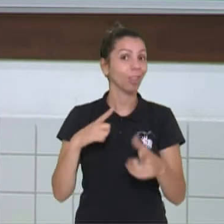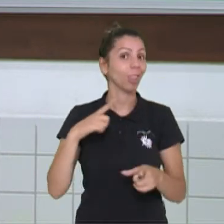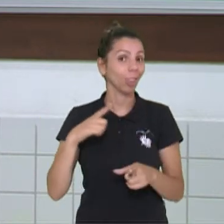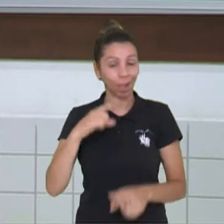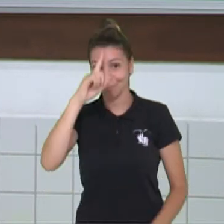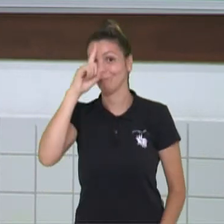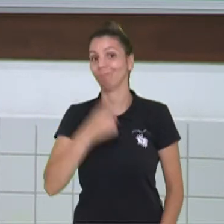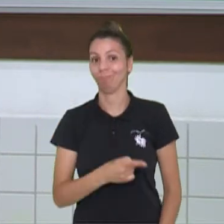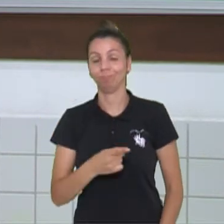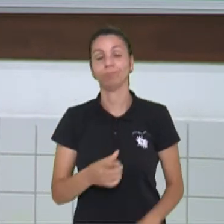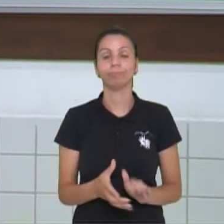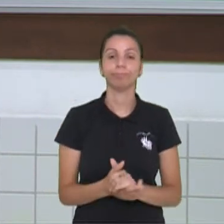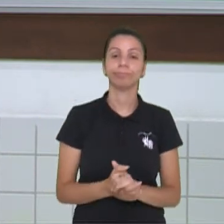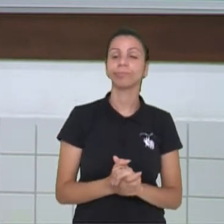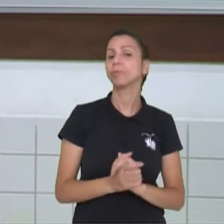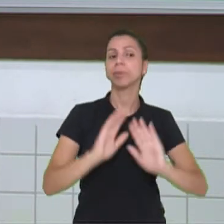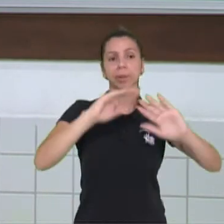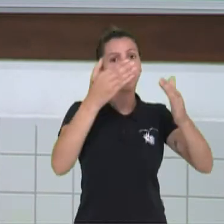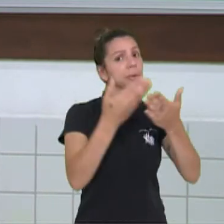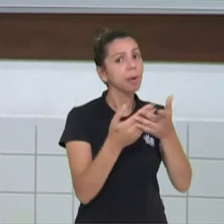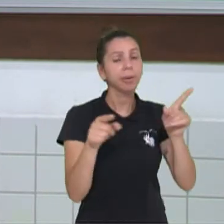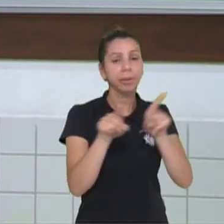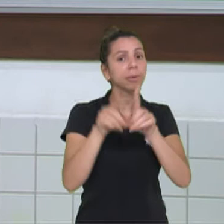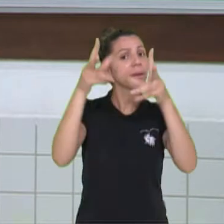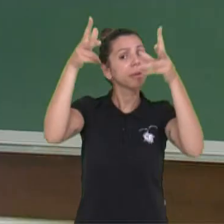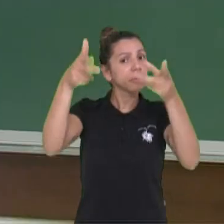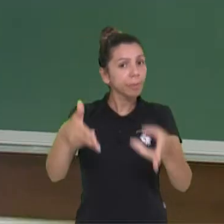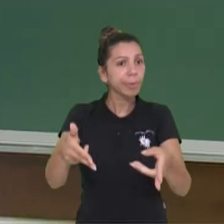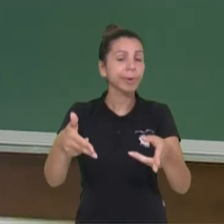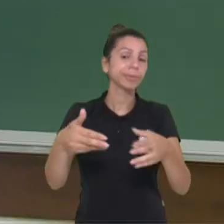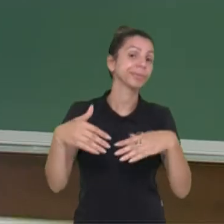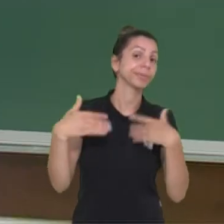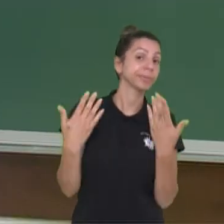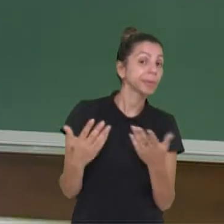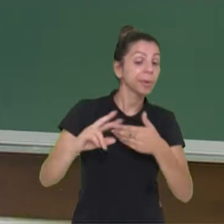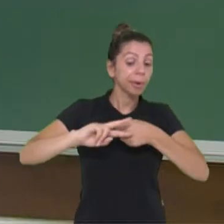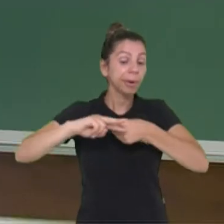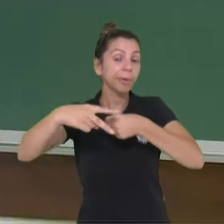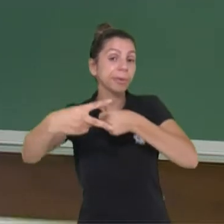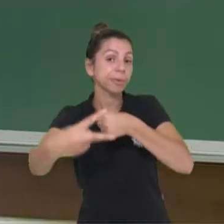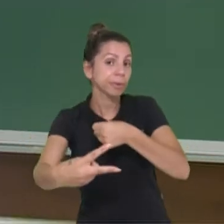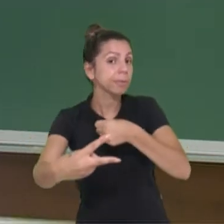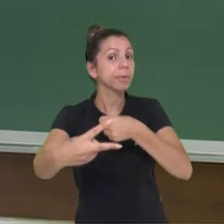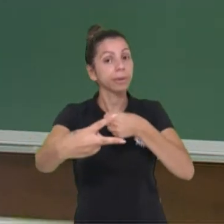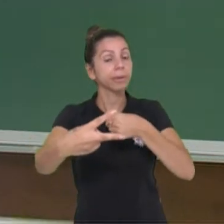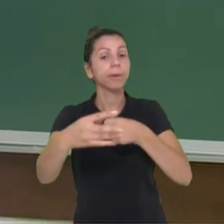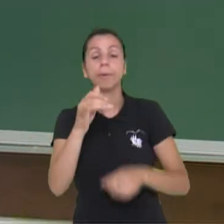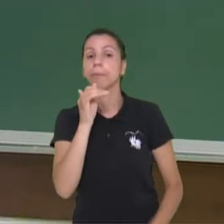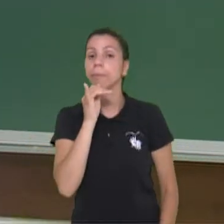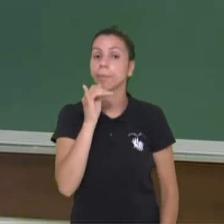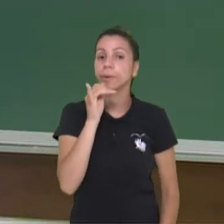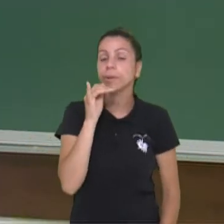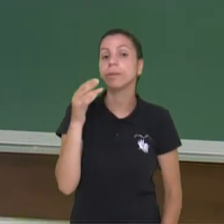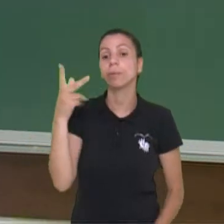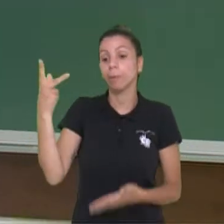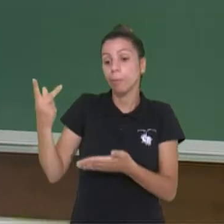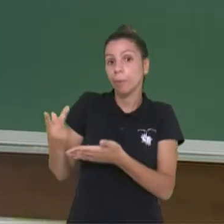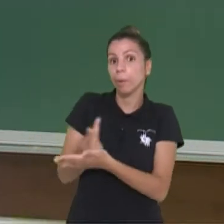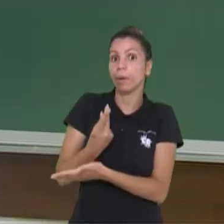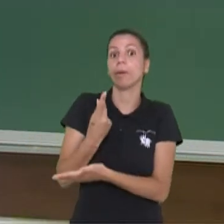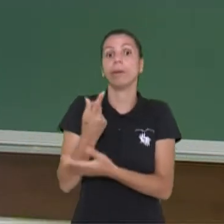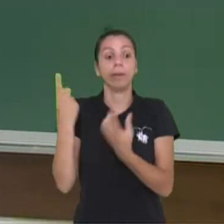como a escola, não vai ser diferente. Então, quais as consequências que tem para a infração, para